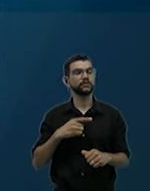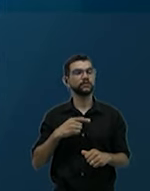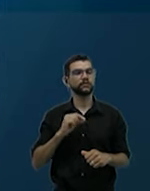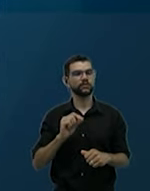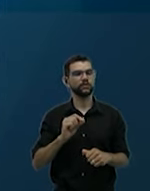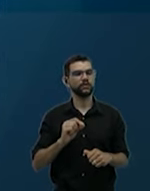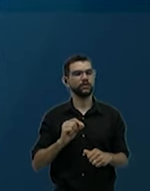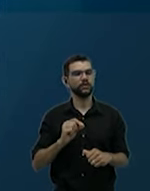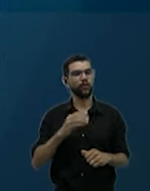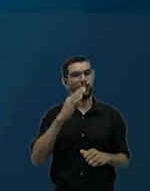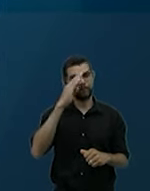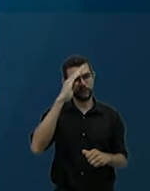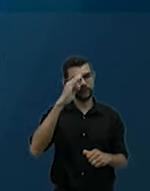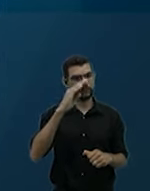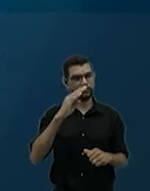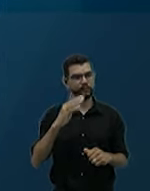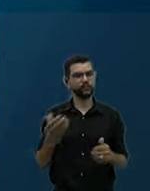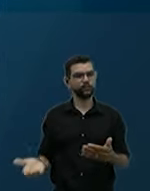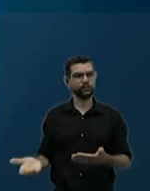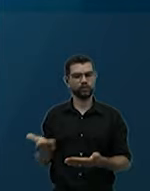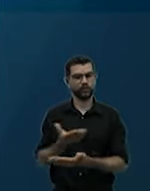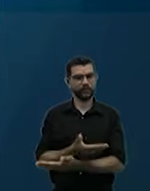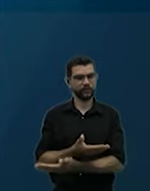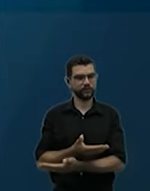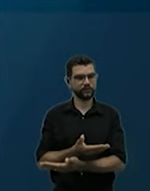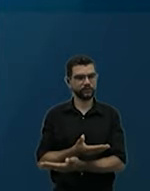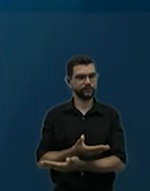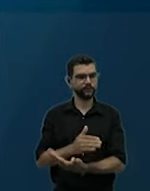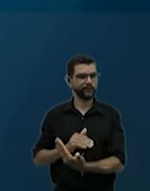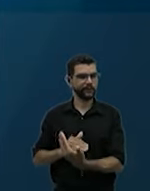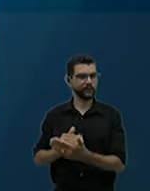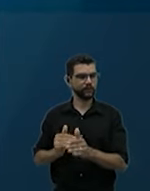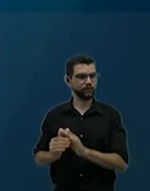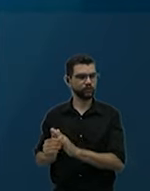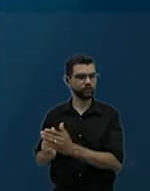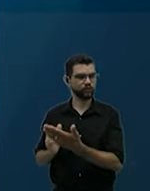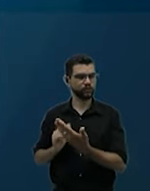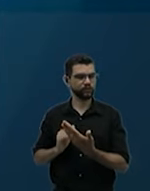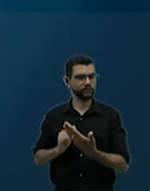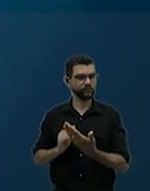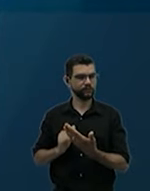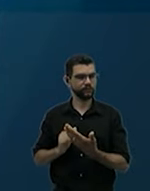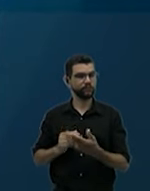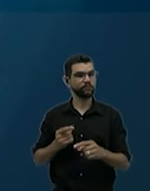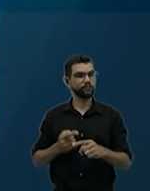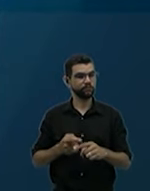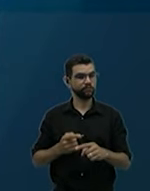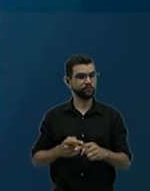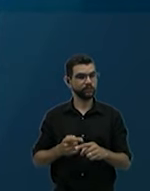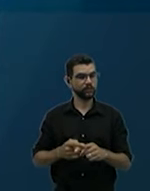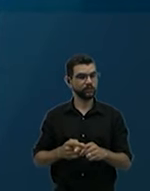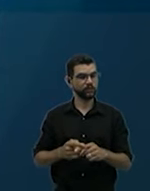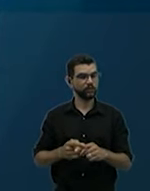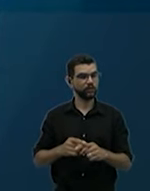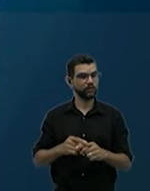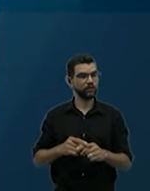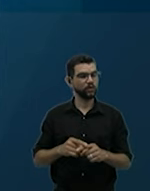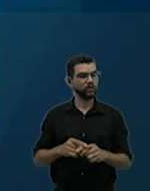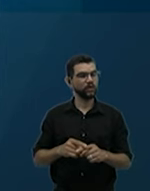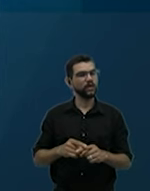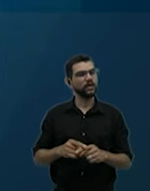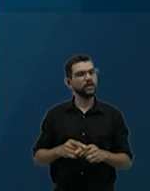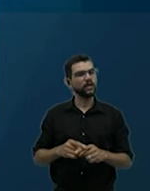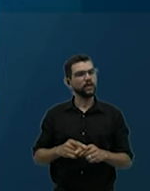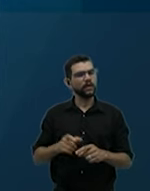Todos, está escrito lá, todos os sujeitos do processo devem cooperar entre si para que se obtenha